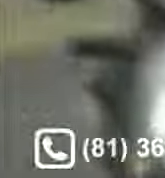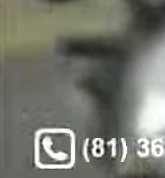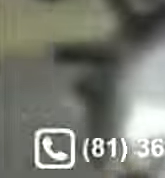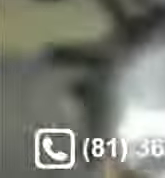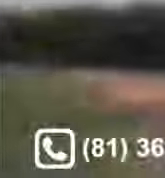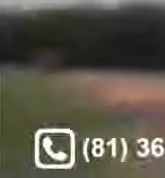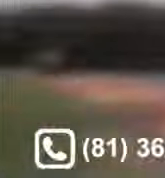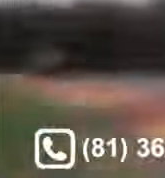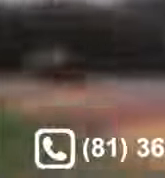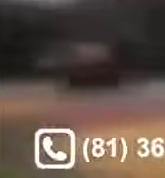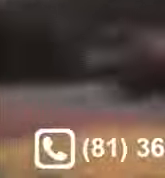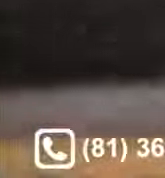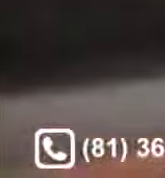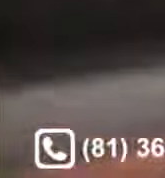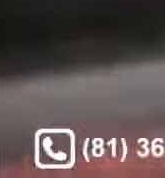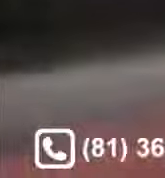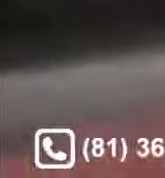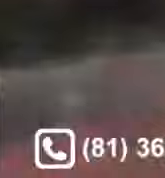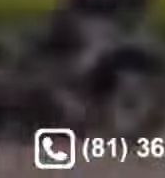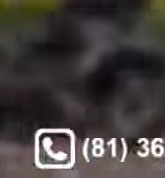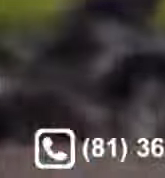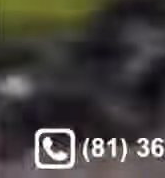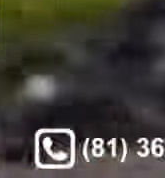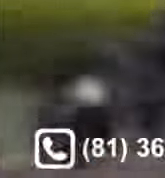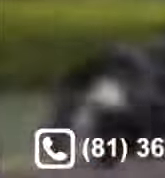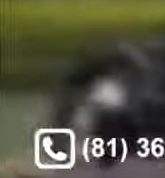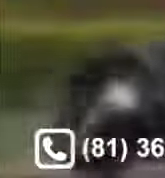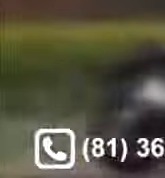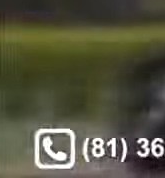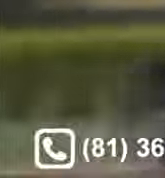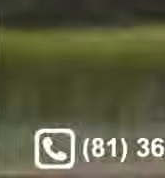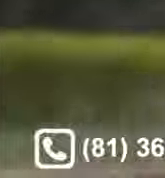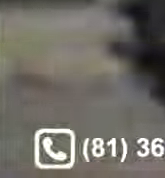3626-2643. Em Goiânia, estamos localizados na Rua da Soledade,